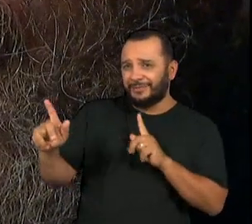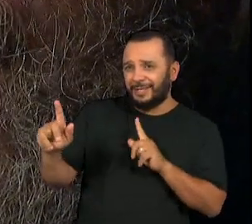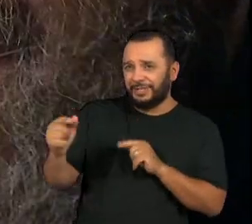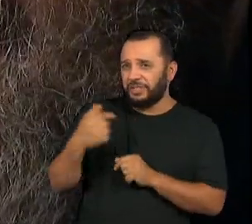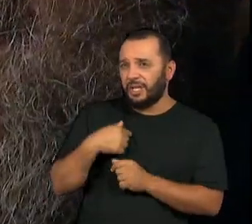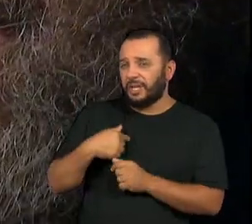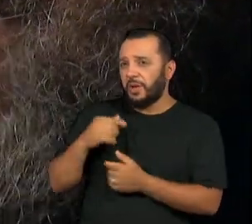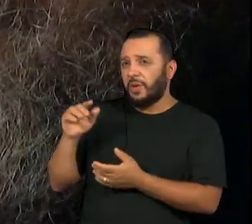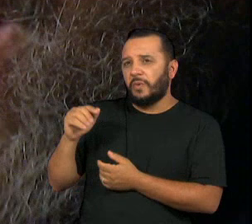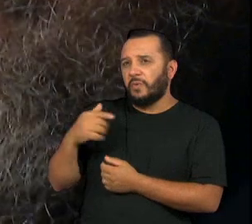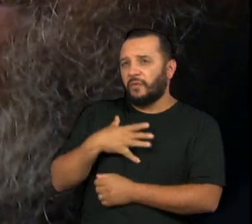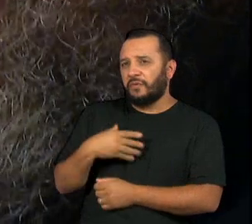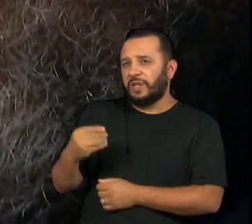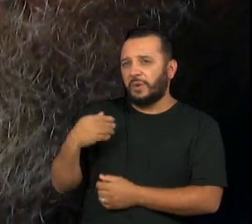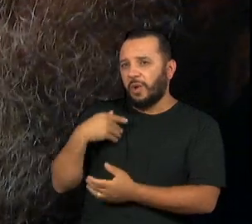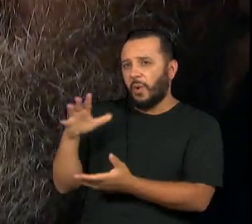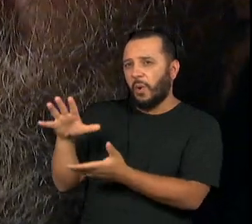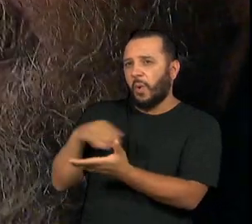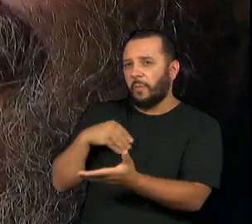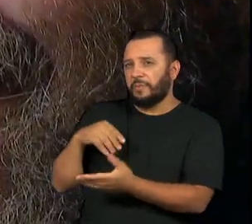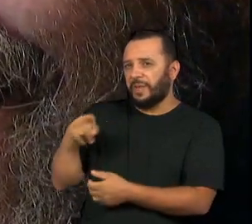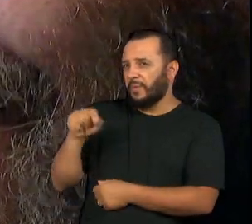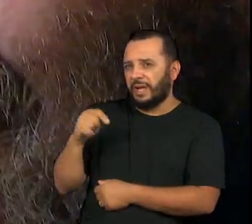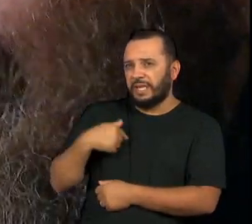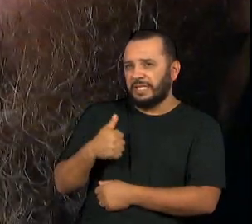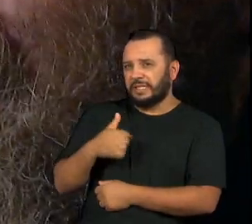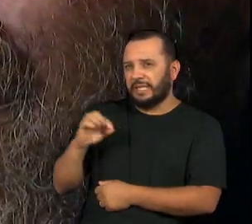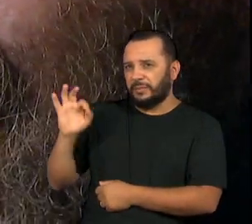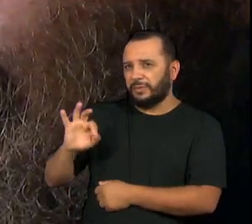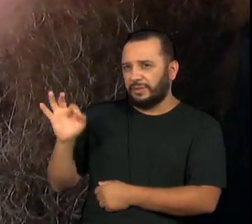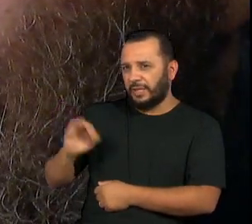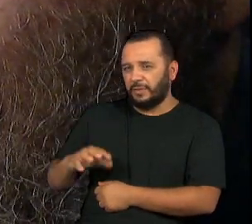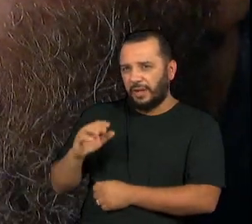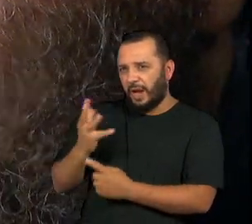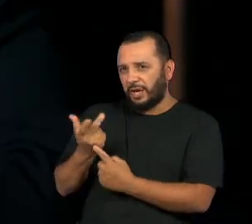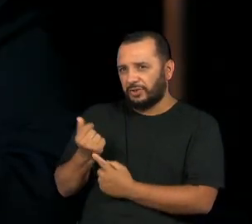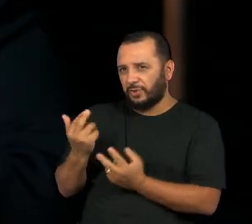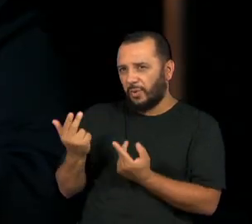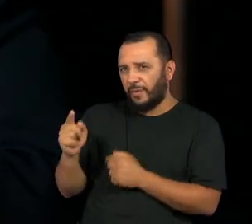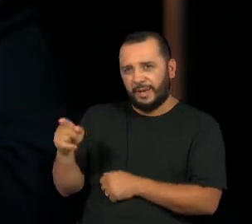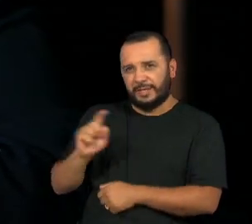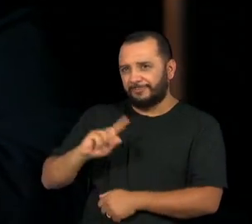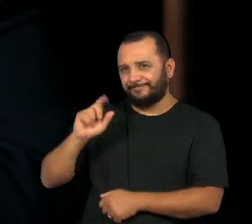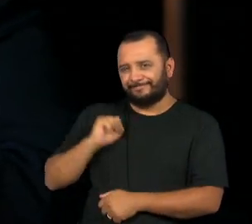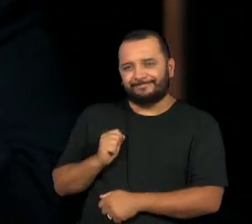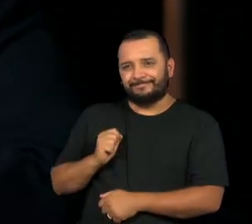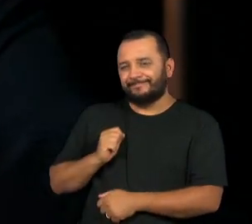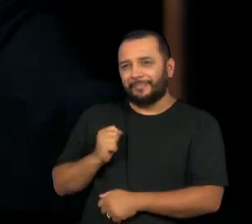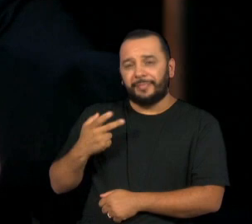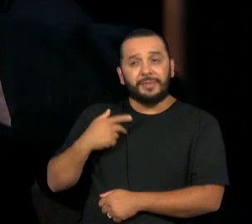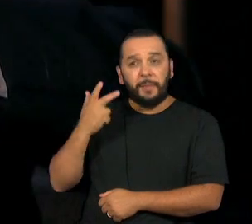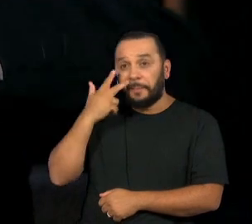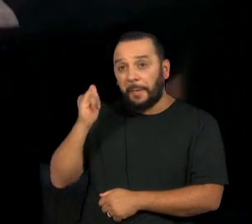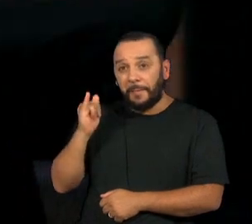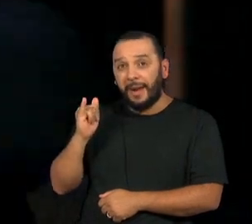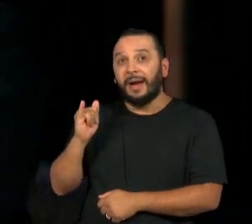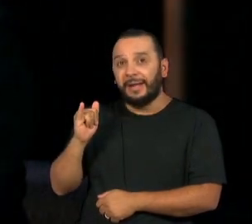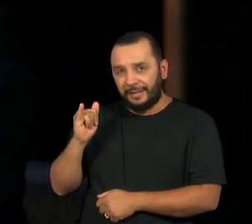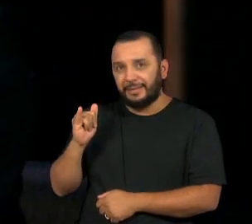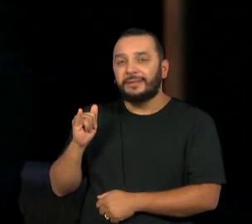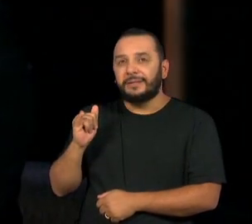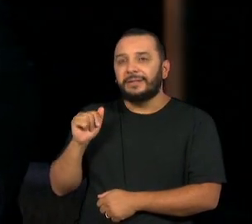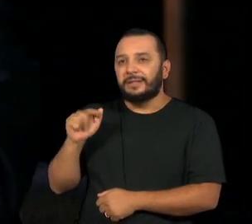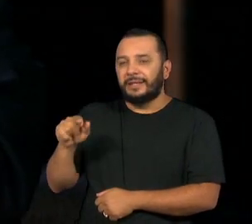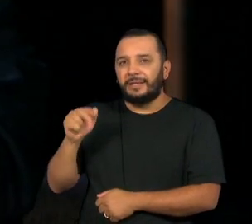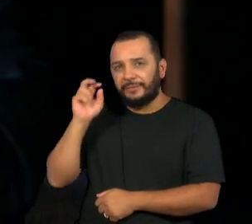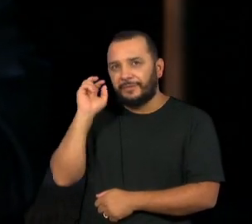Abu que a minha forma de artista é igual a dele. Papai, ele pegava a cantora